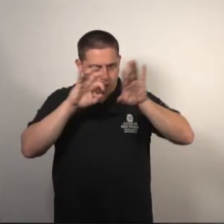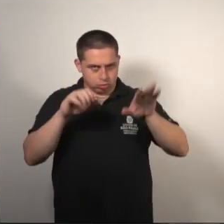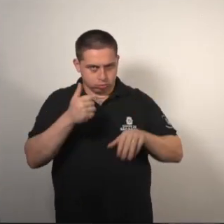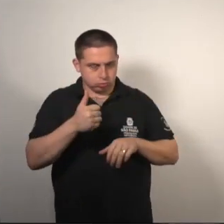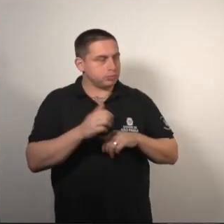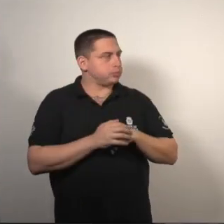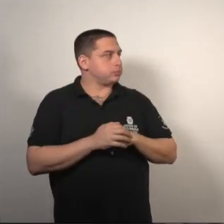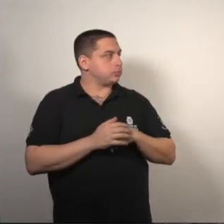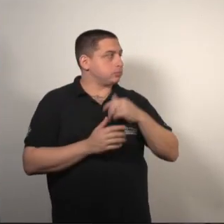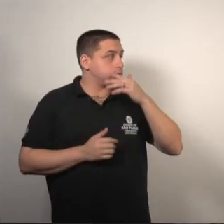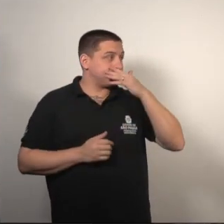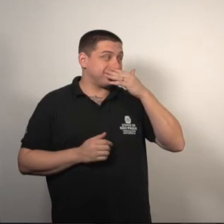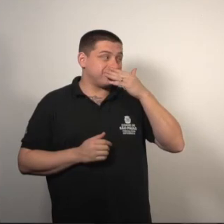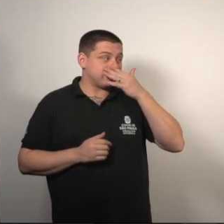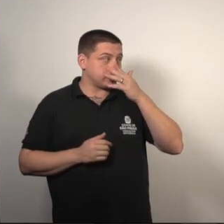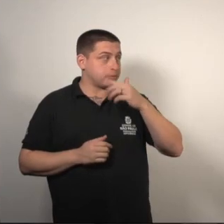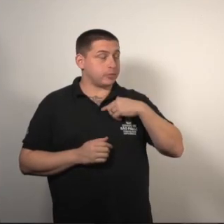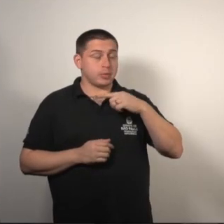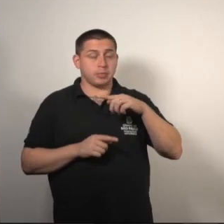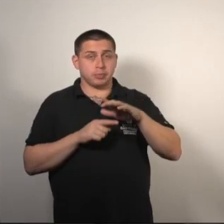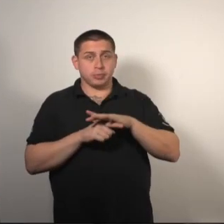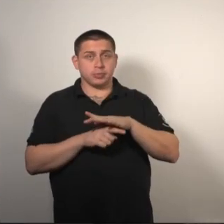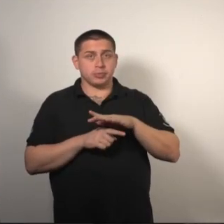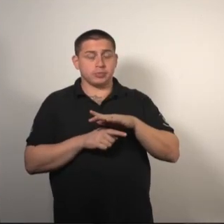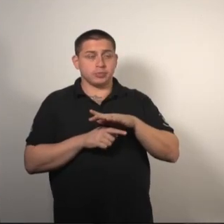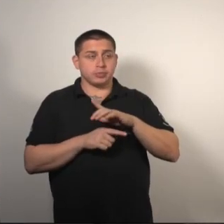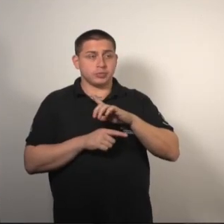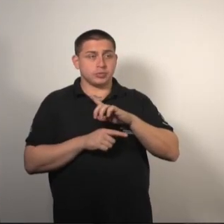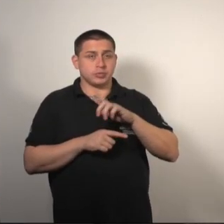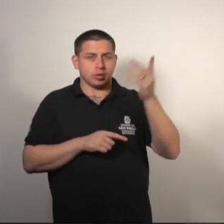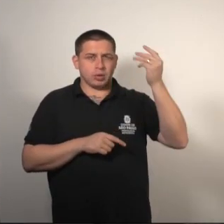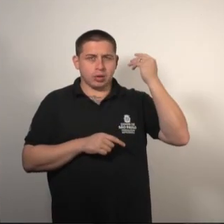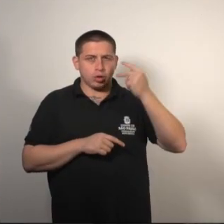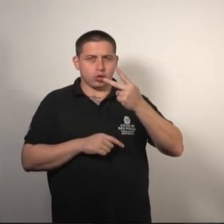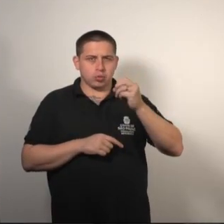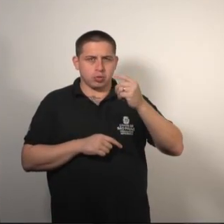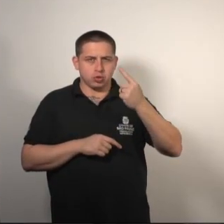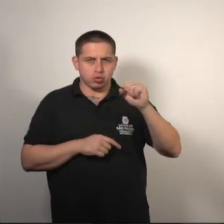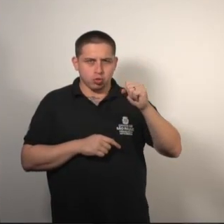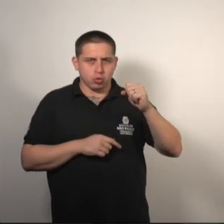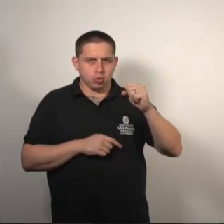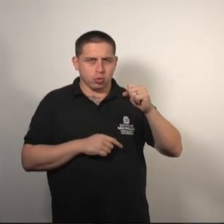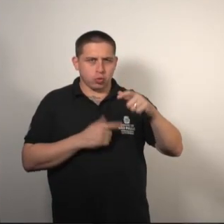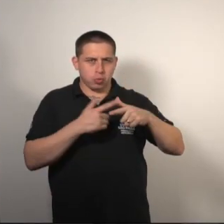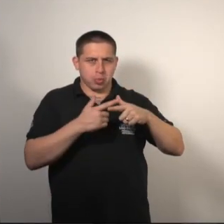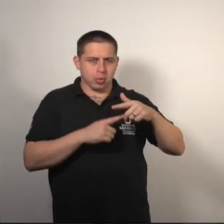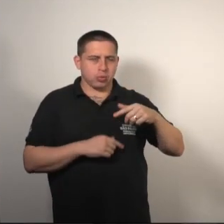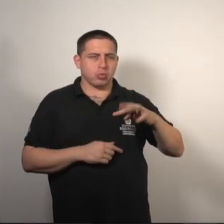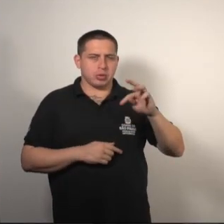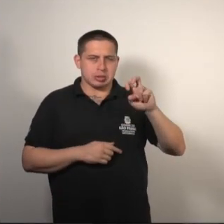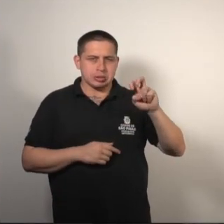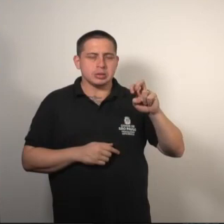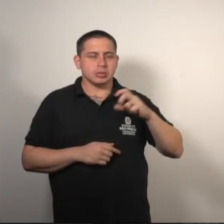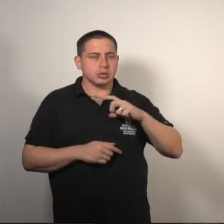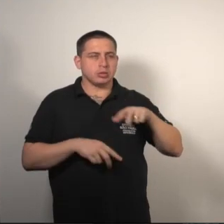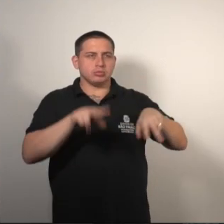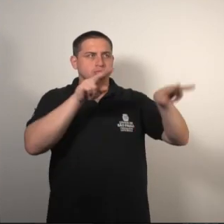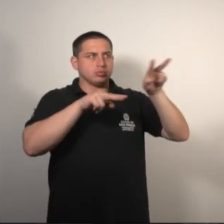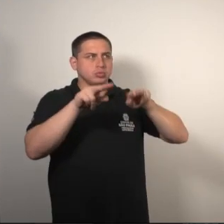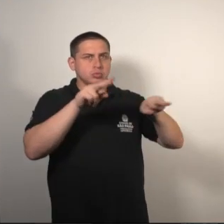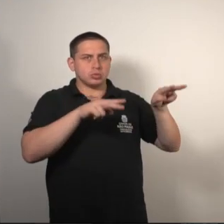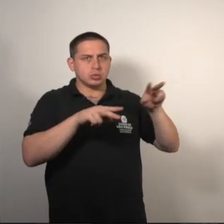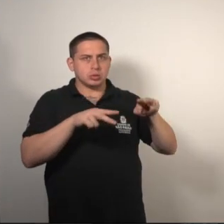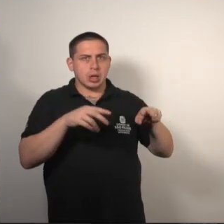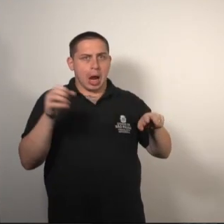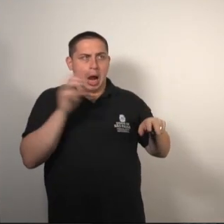Minha pergunta era até um pouco sobre isso. Quando teve o caso do T5, lá de 2018, teve aquela vistoria de emergência